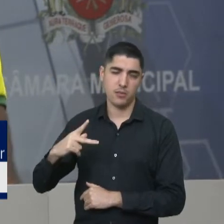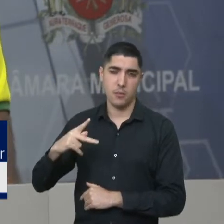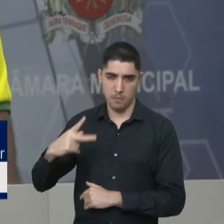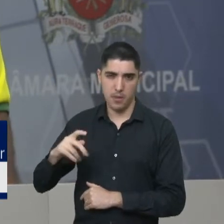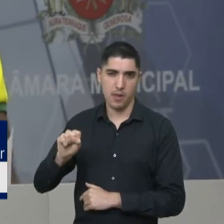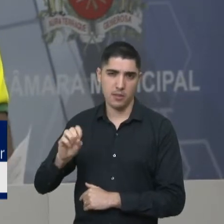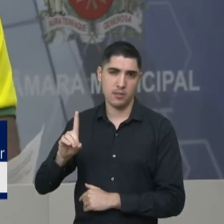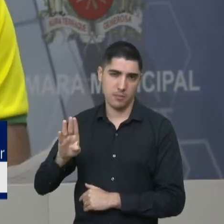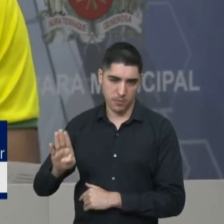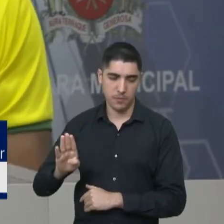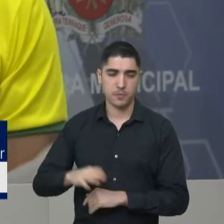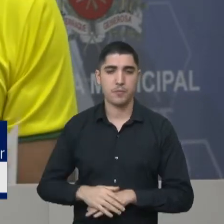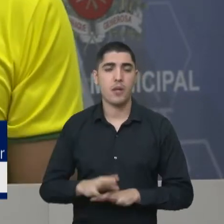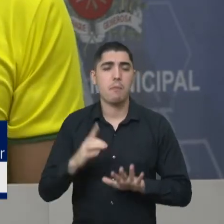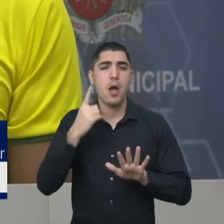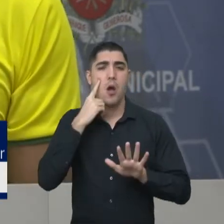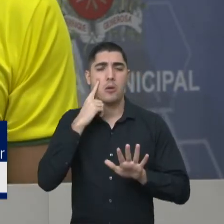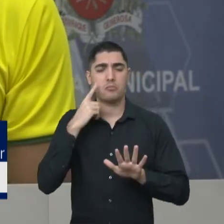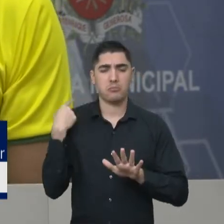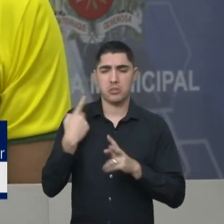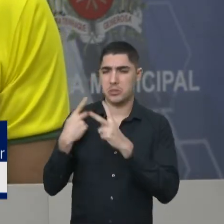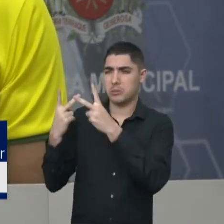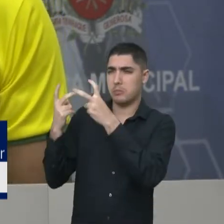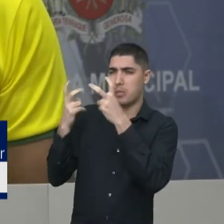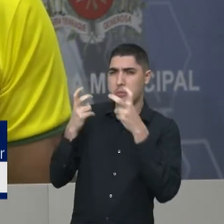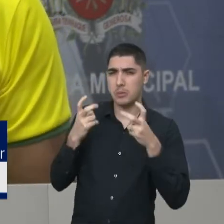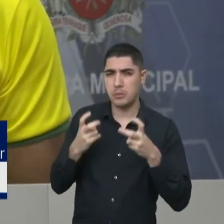para governador no Brasil,